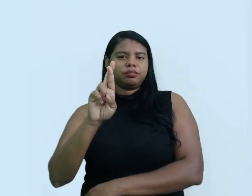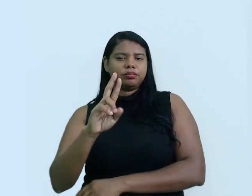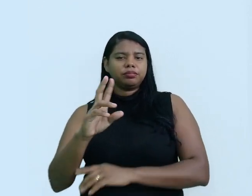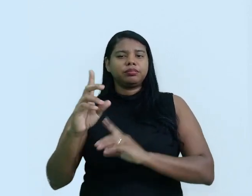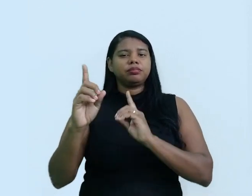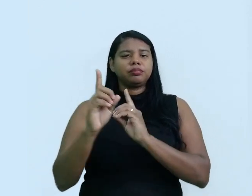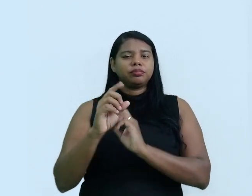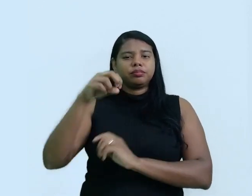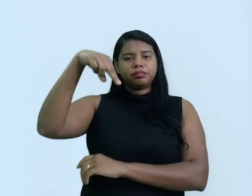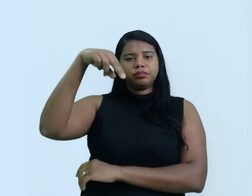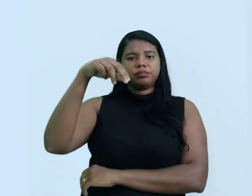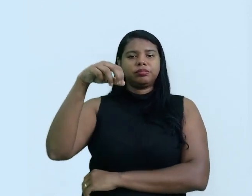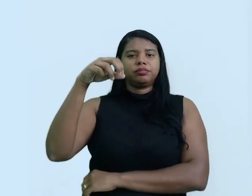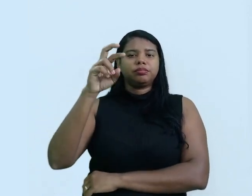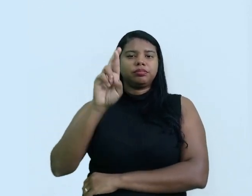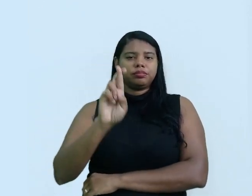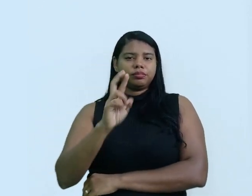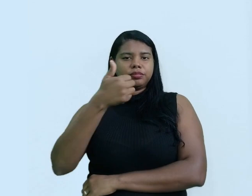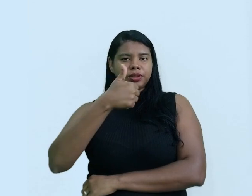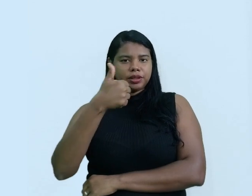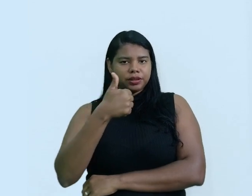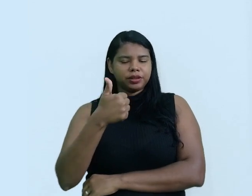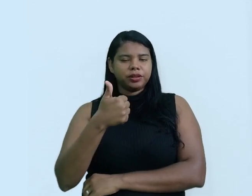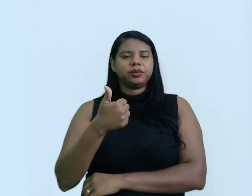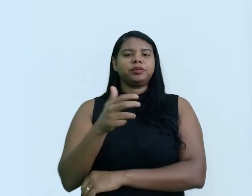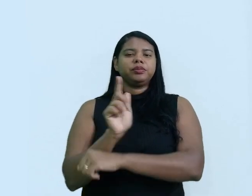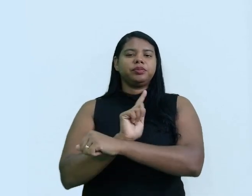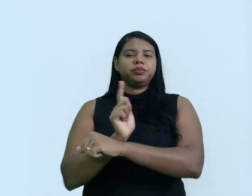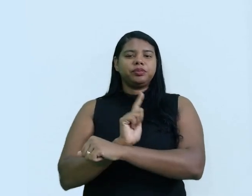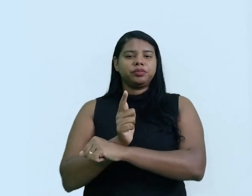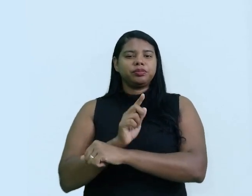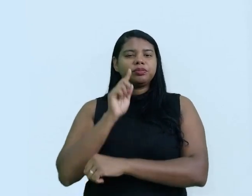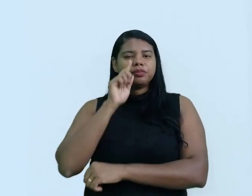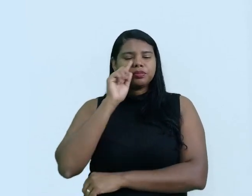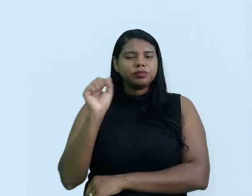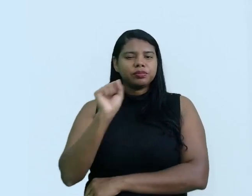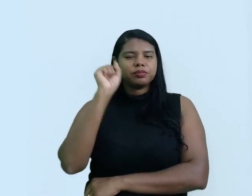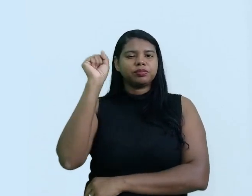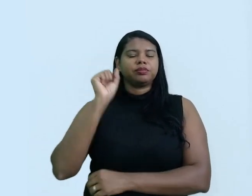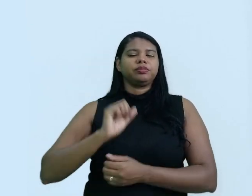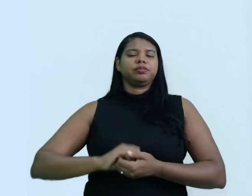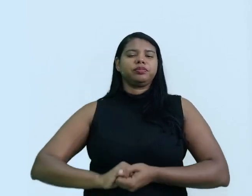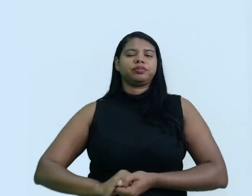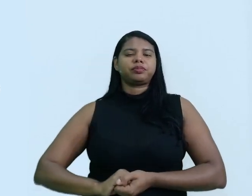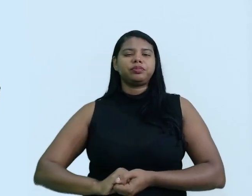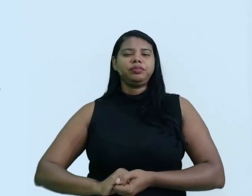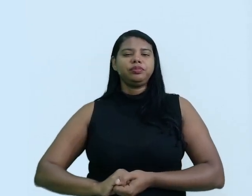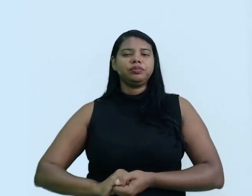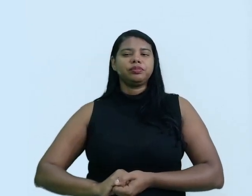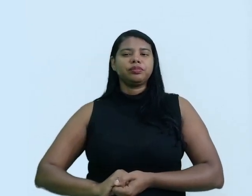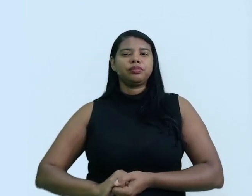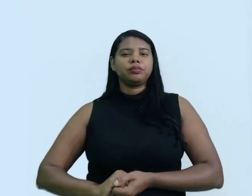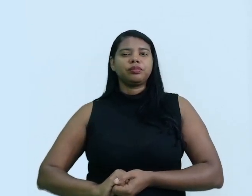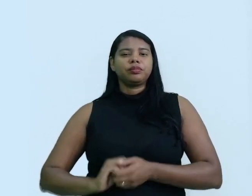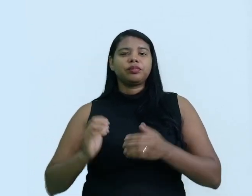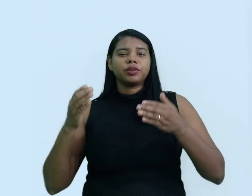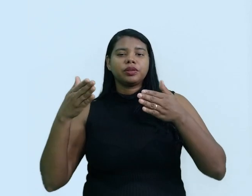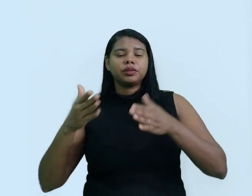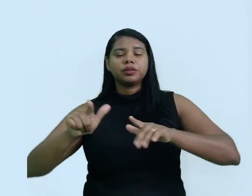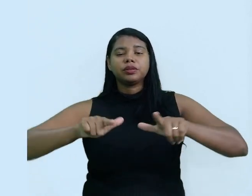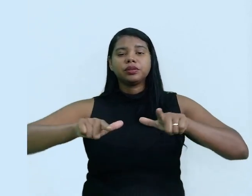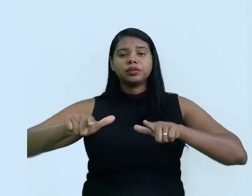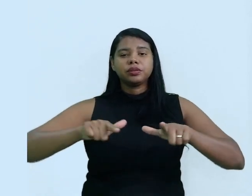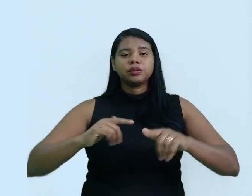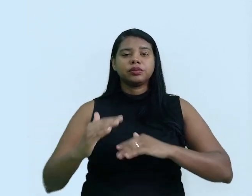na NR1, o Programa de Gerenciamento de Riscos. Só que ele está voltado para os